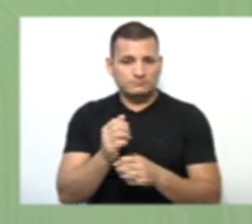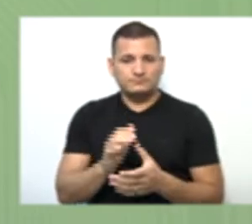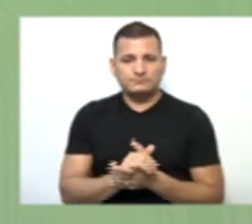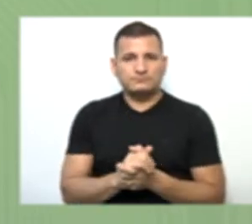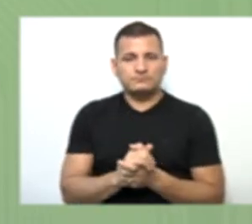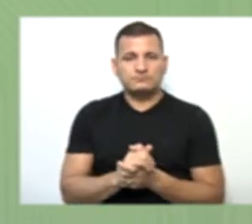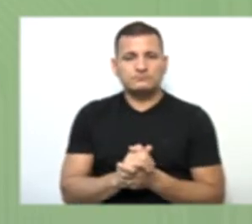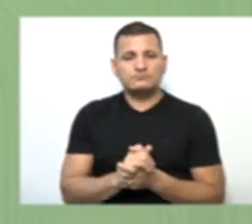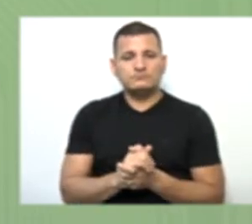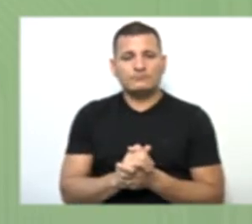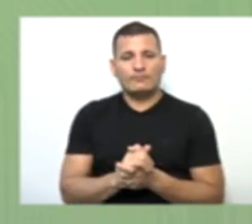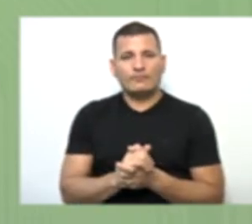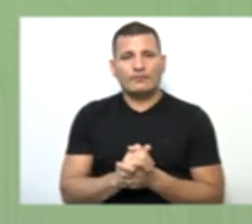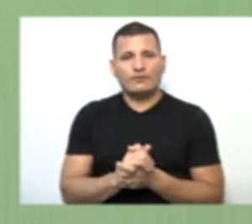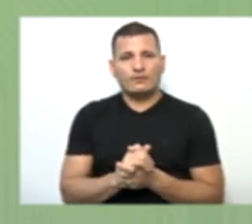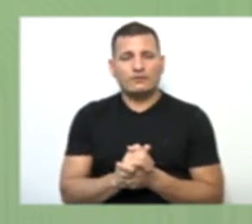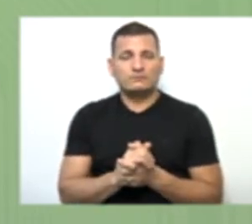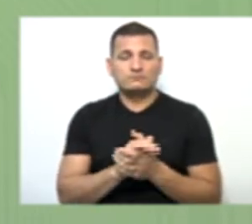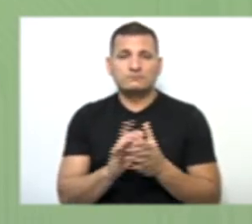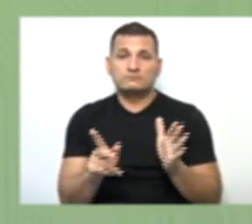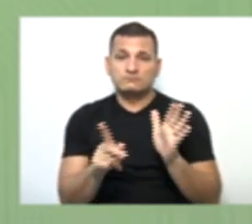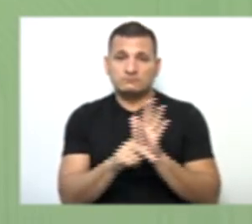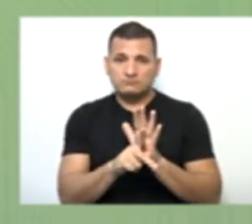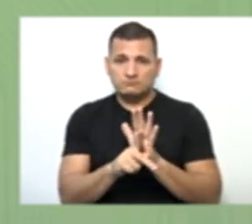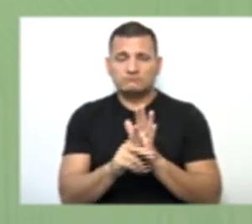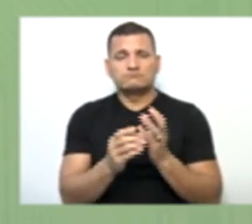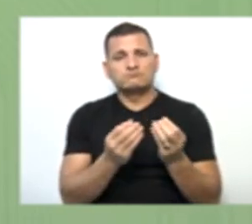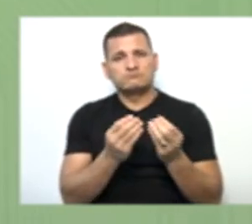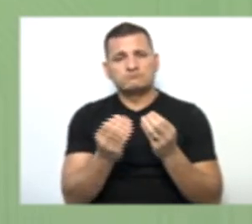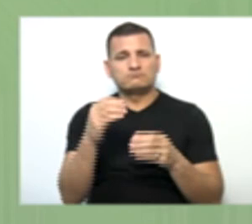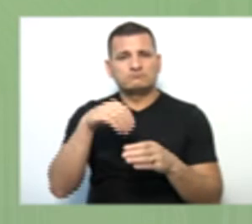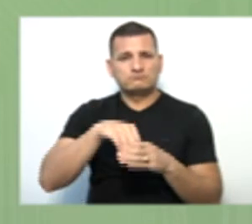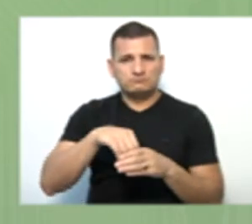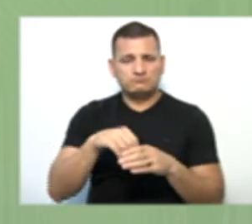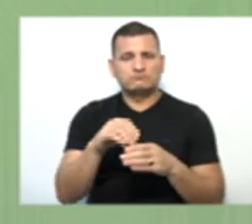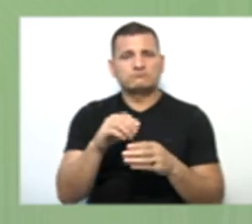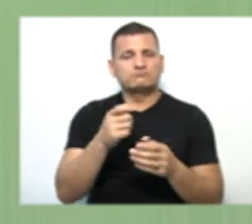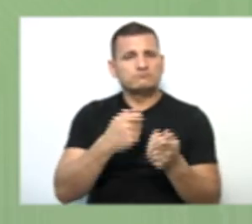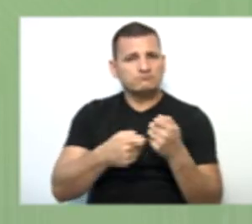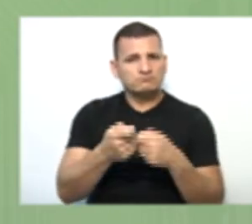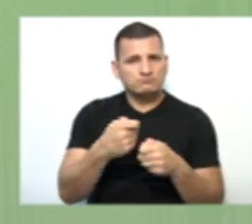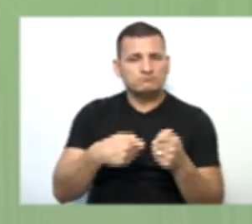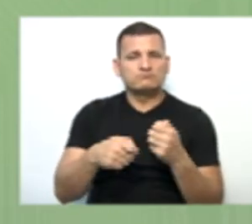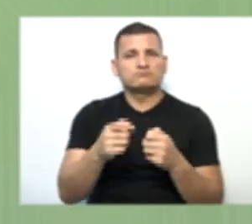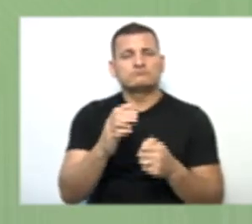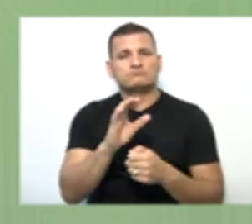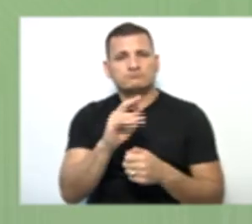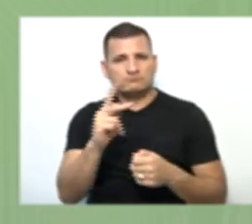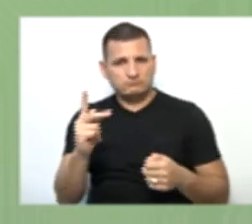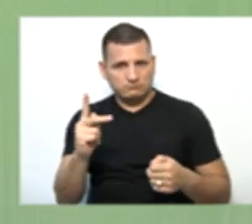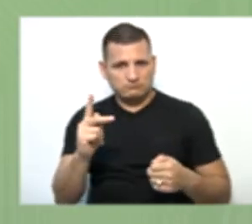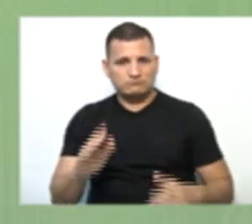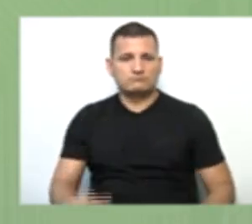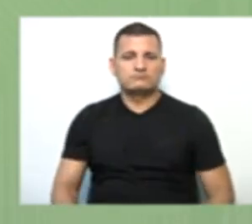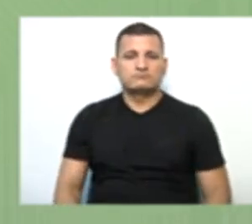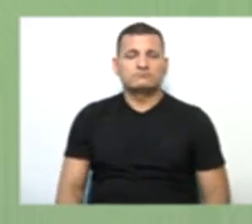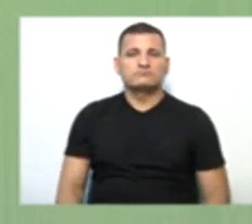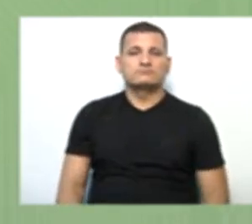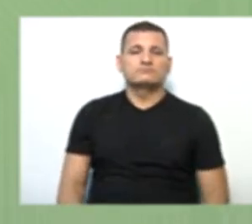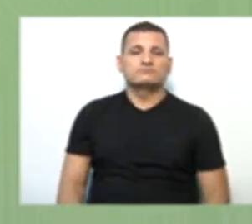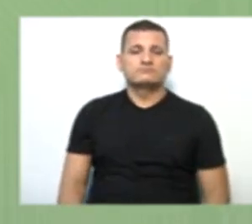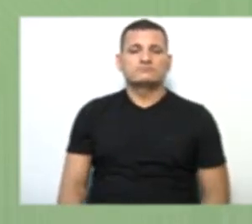manipular dados próprios das demonstrações contábeis das cooperativas. Então, vamos lá ao